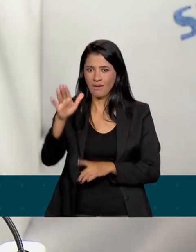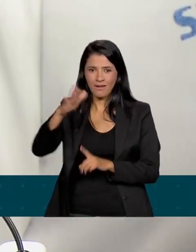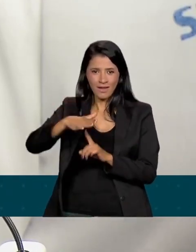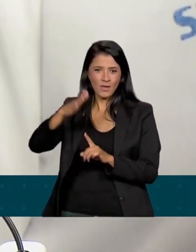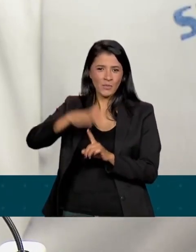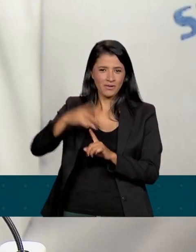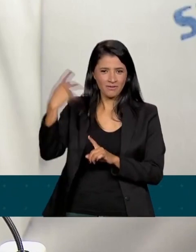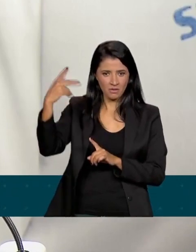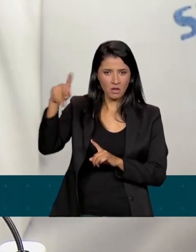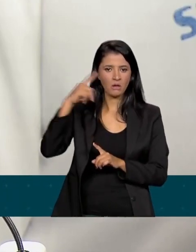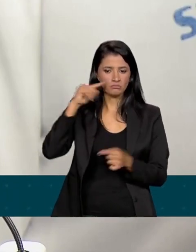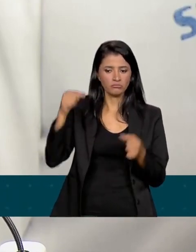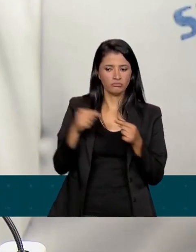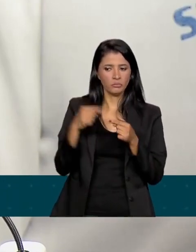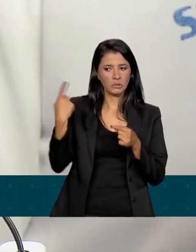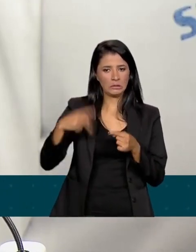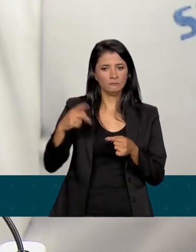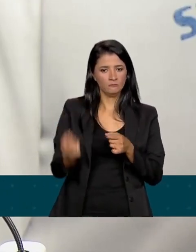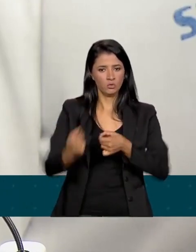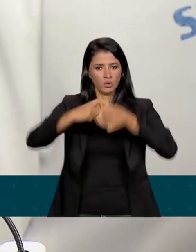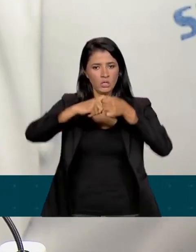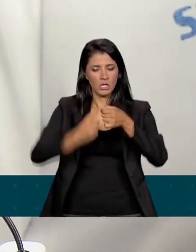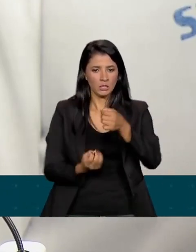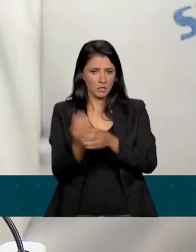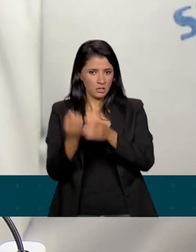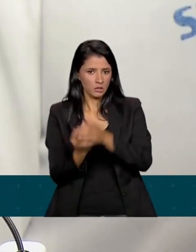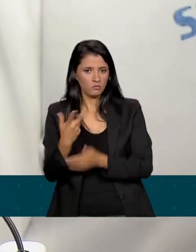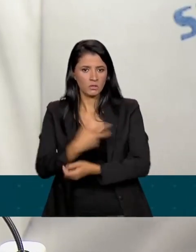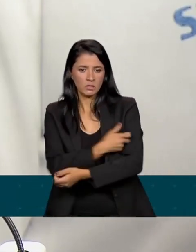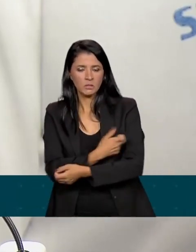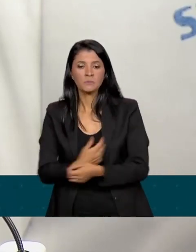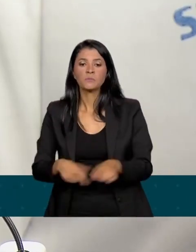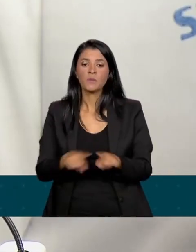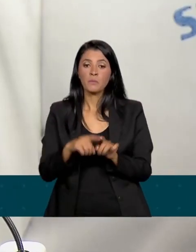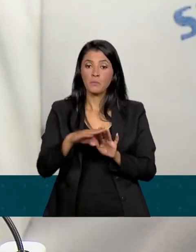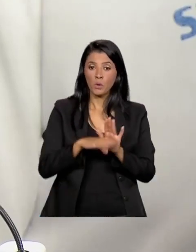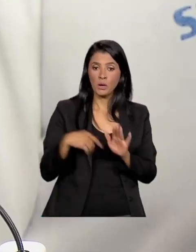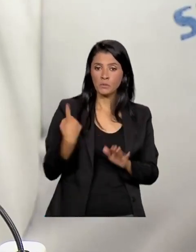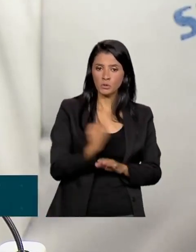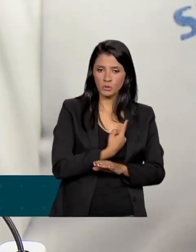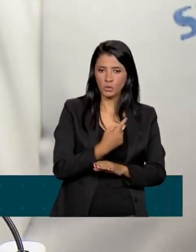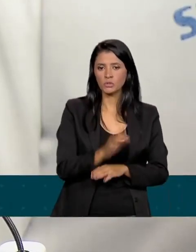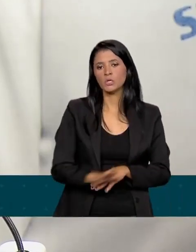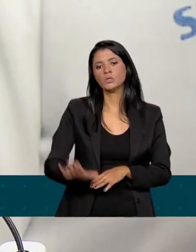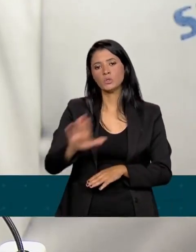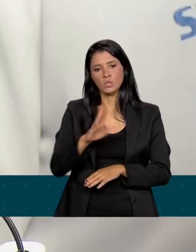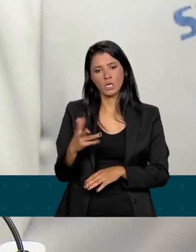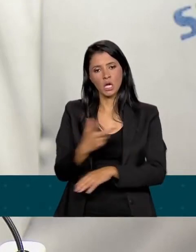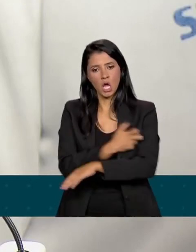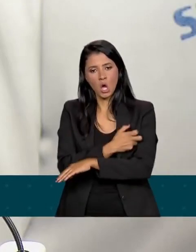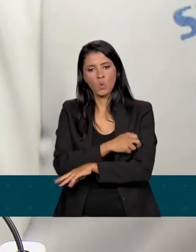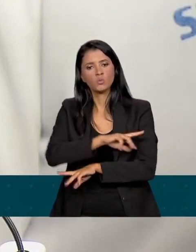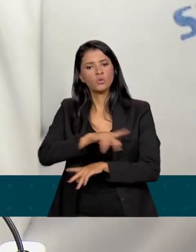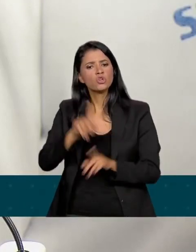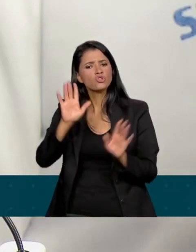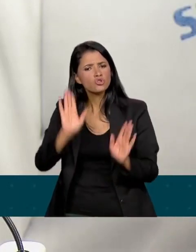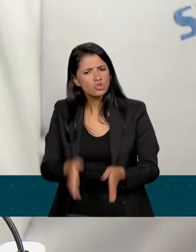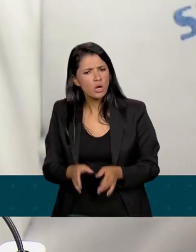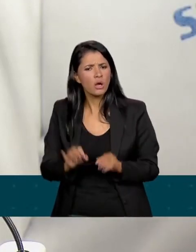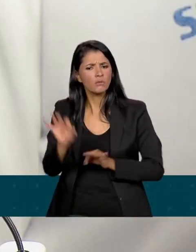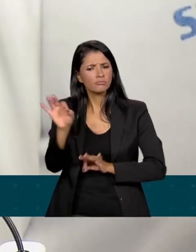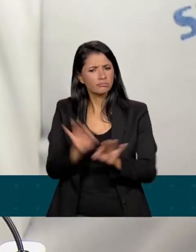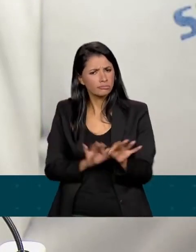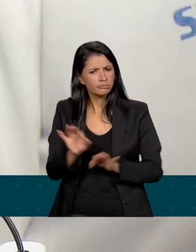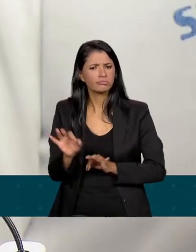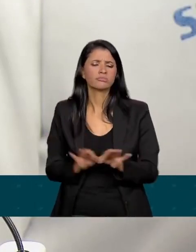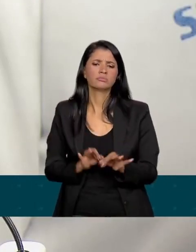sentido. E também nosso Programa Nacional de Imunizações já fez todas as providências para